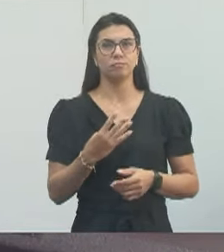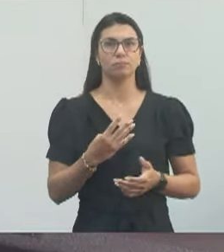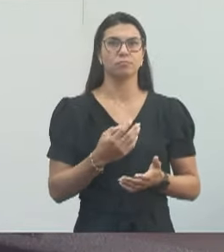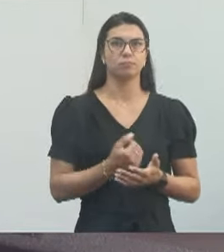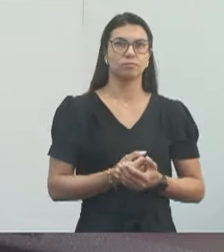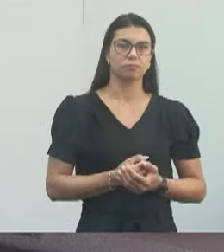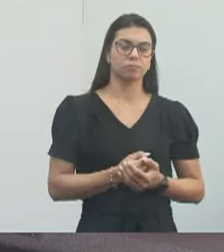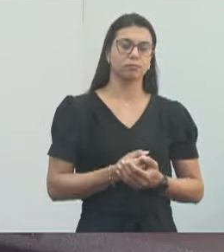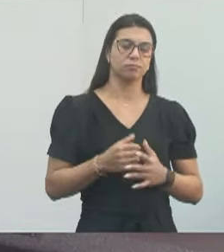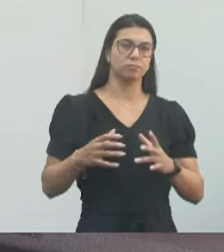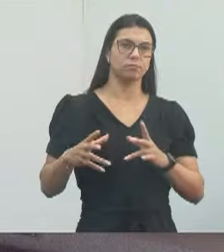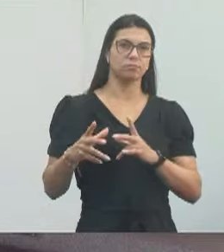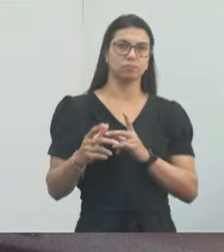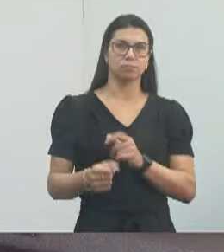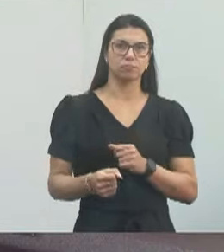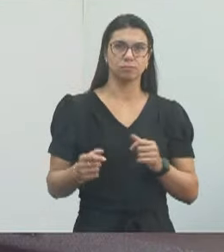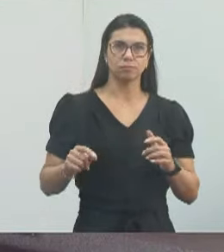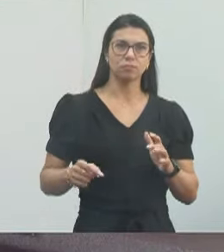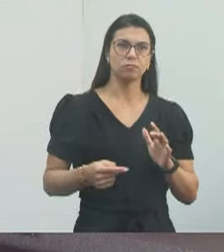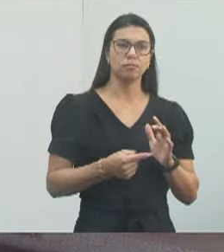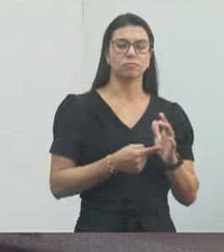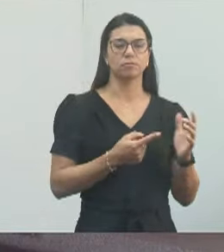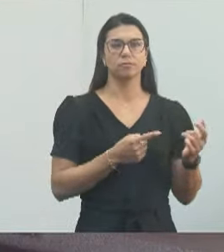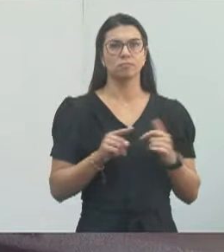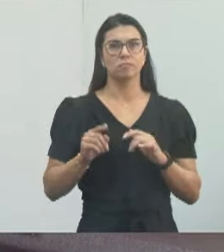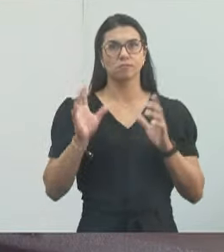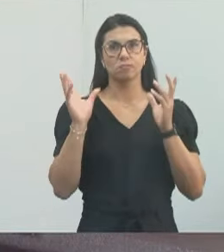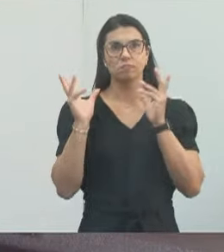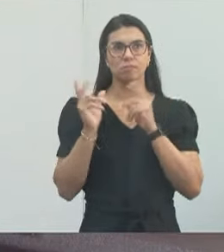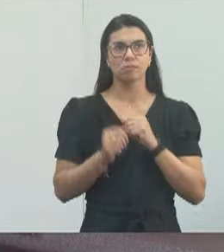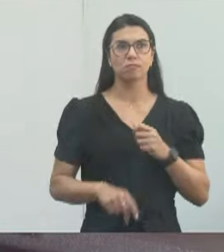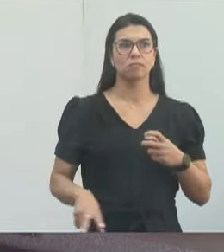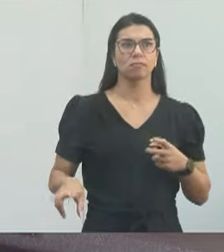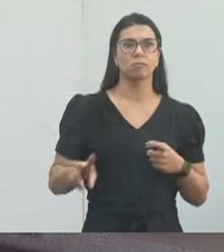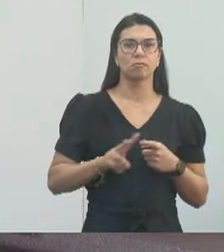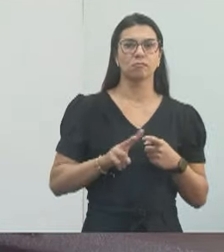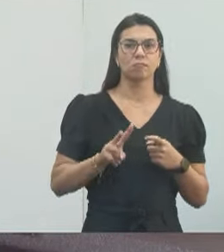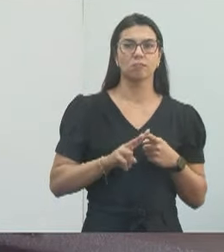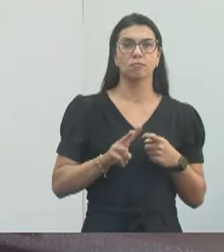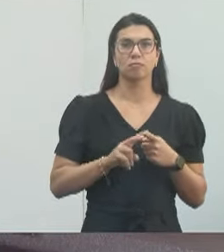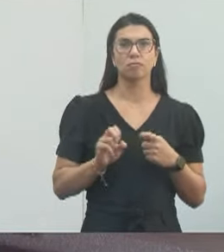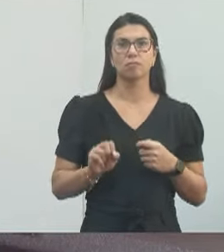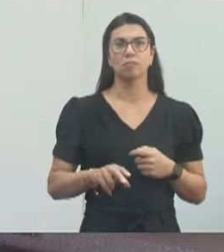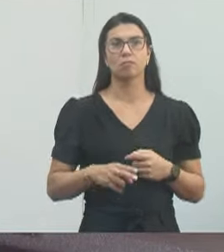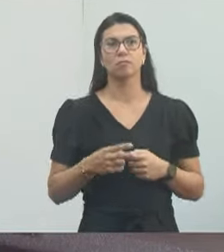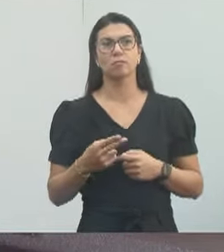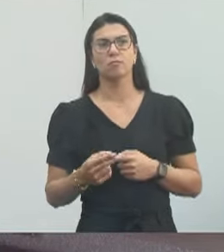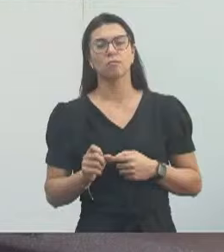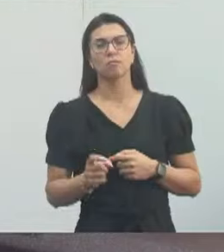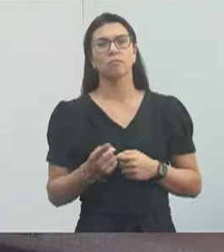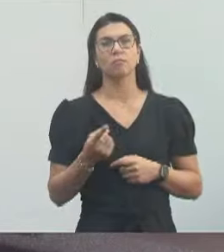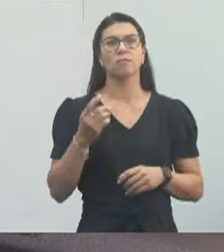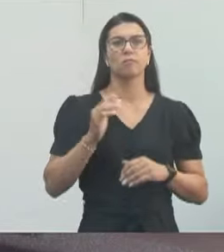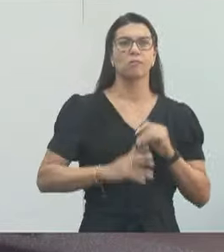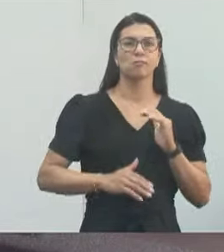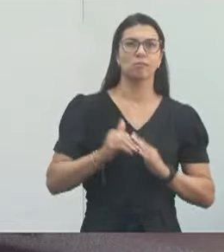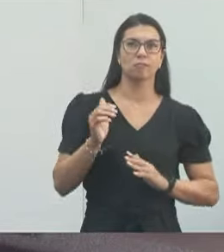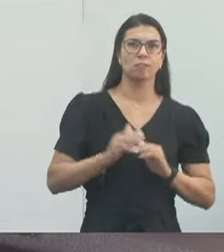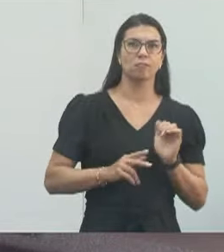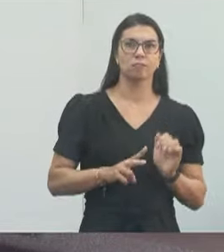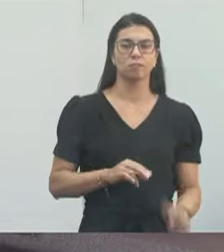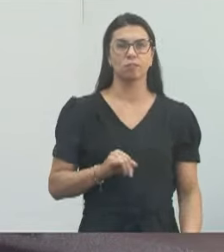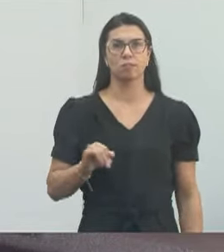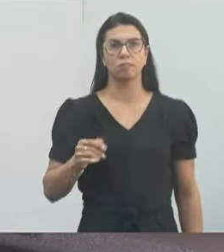de denúncia de ma trato animal é veterinário os animais um veterinário de acompanha ou